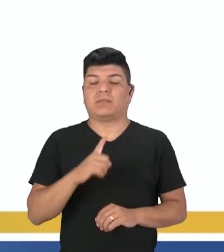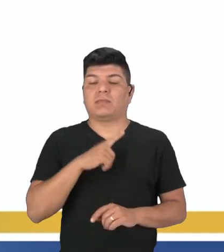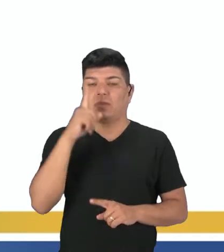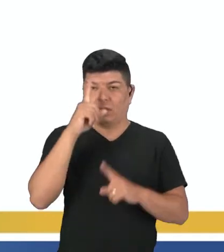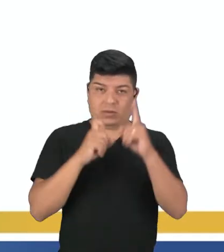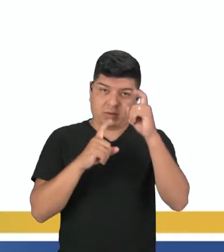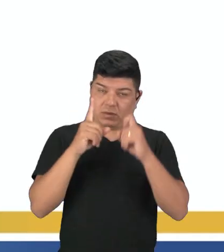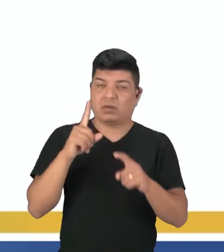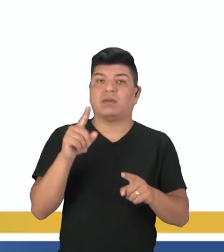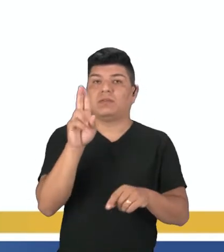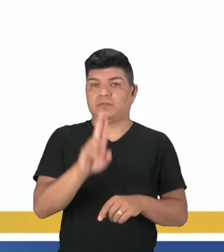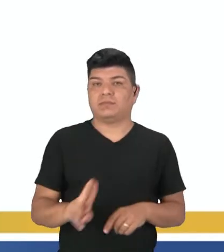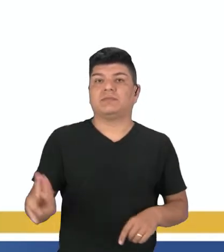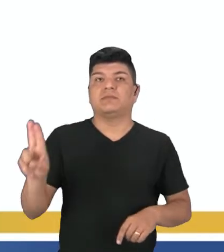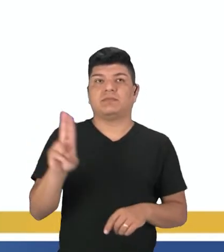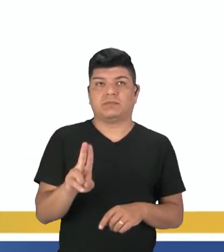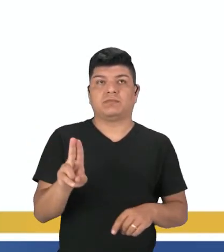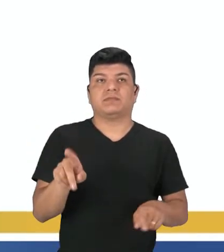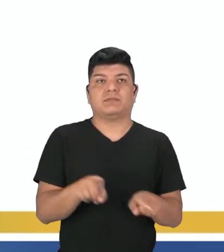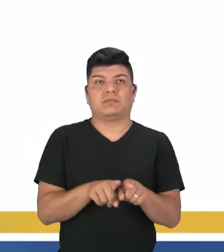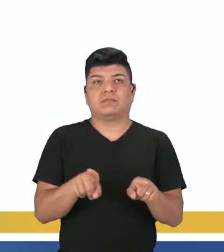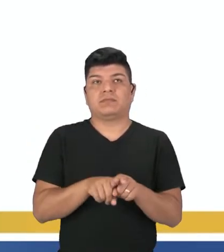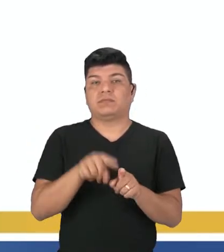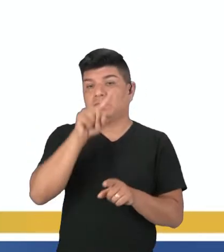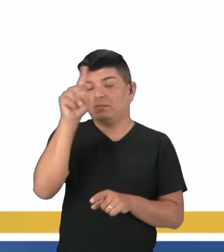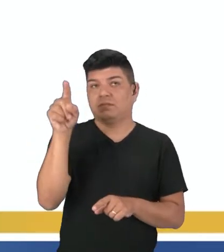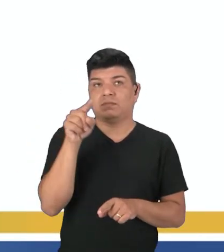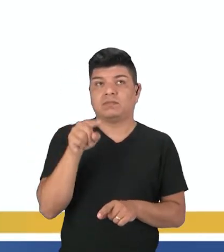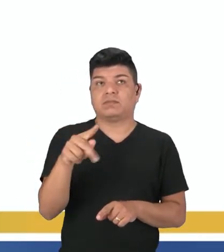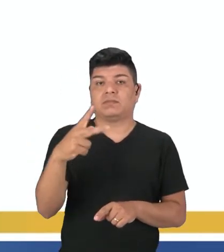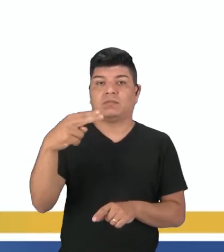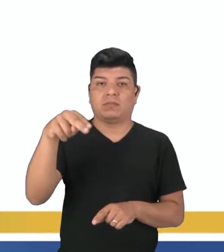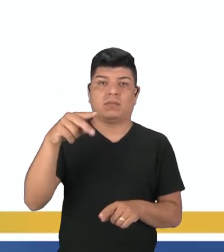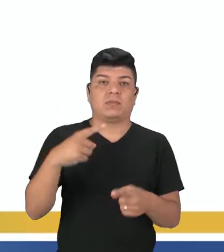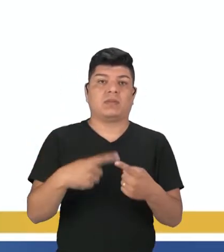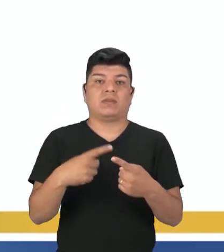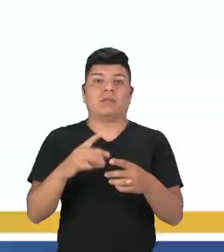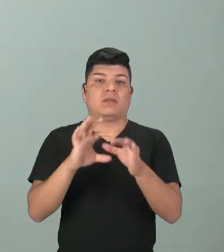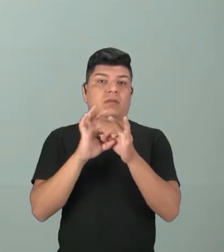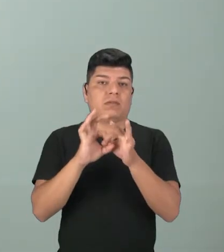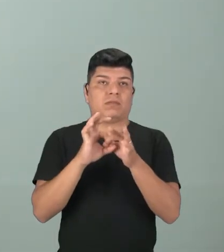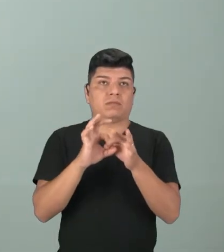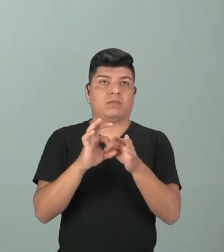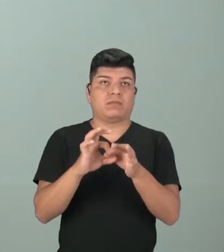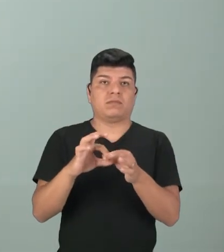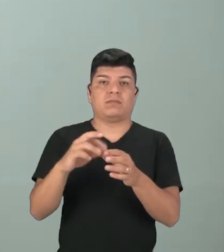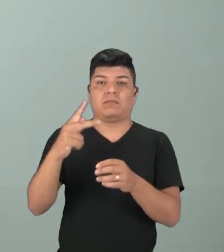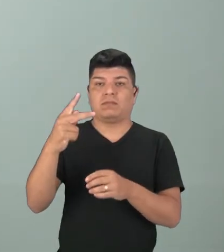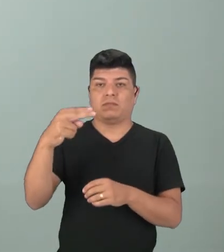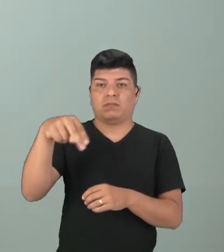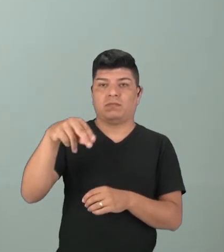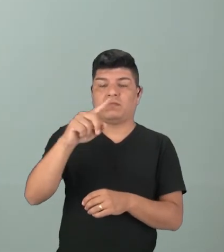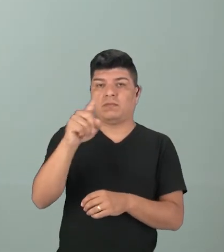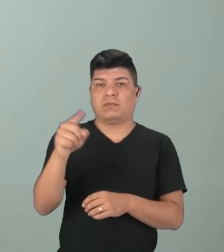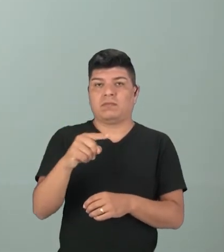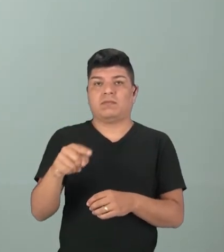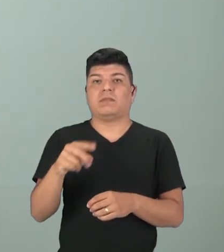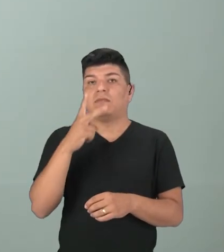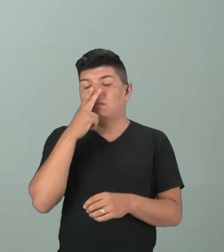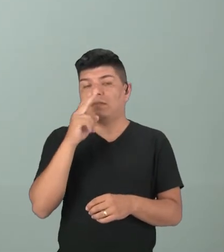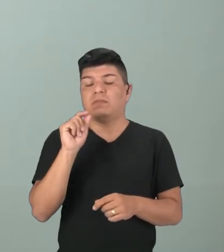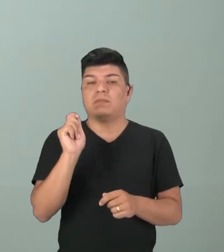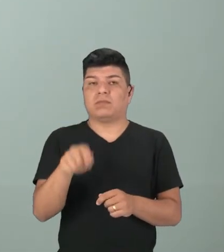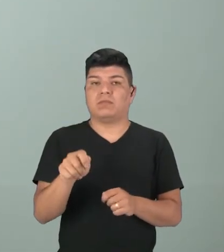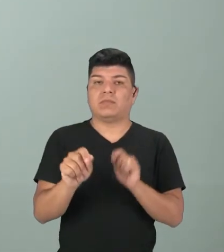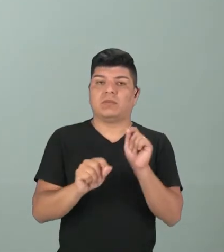expressões, pessoal, que a gente também usa as double-H questions. Essas expressões a gente vai associar a double-H question com uma partícula. Pode